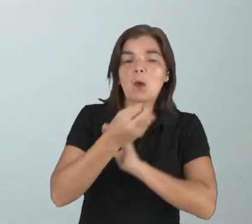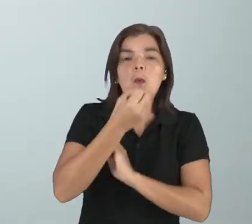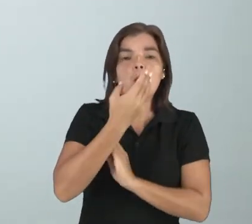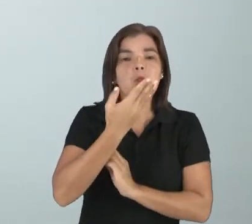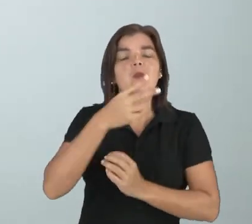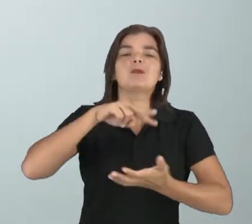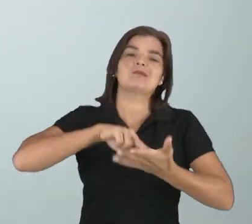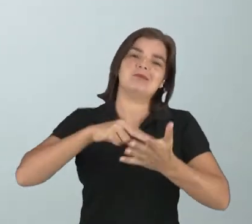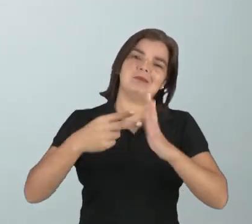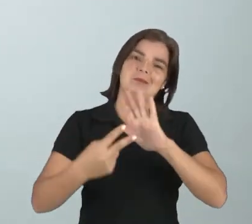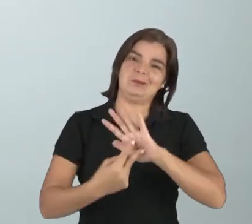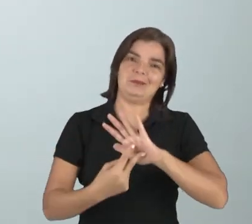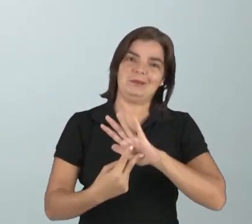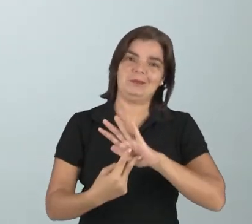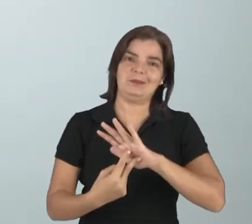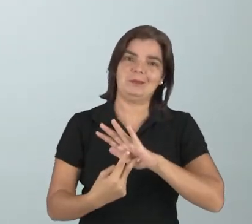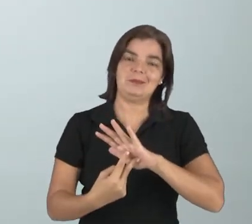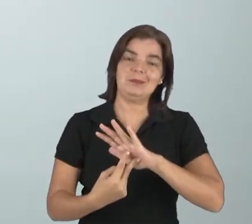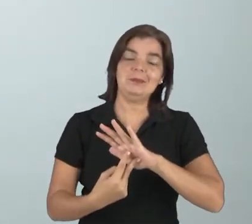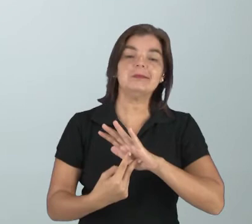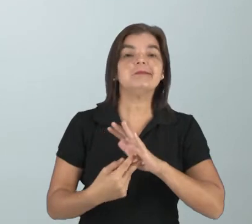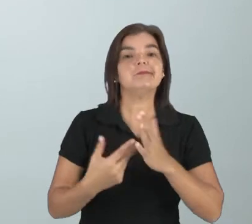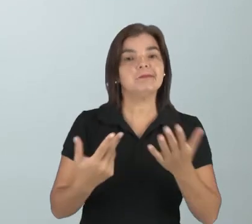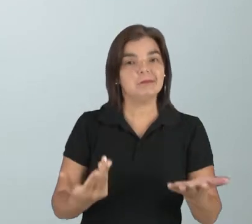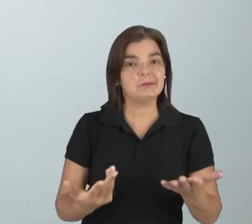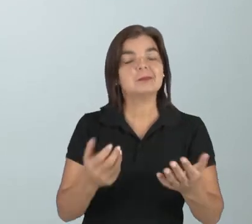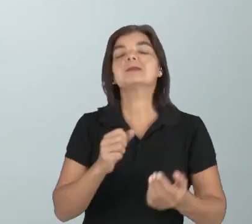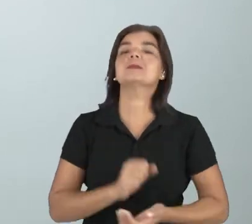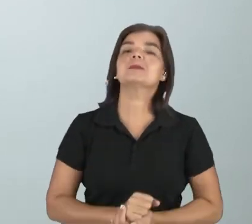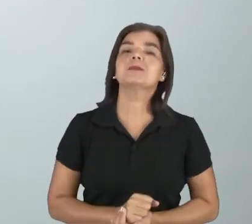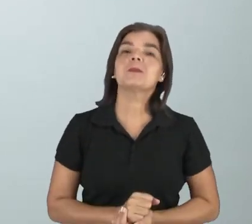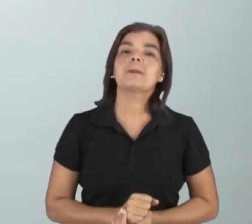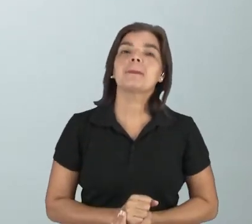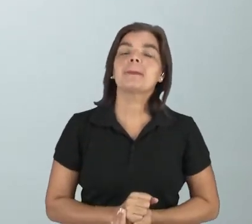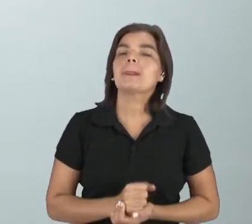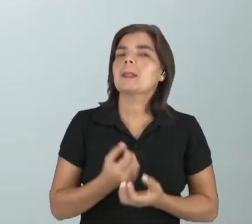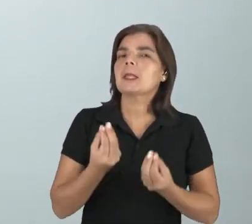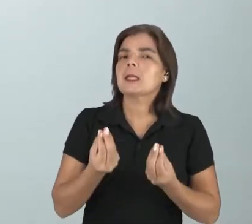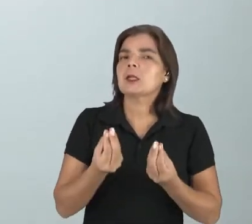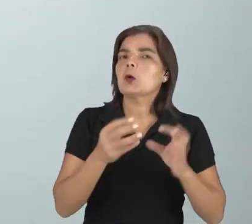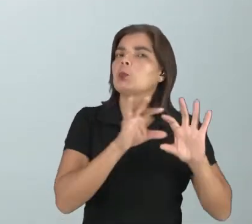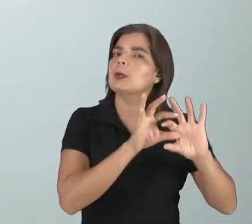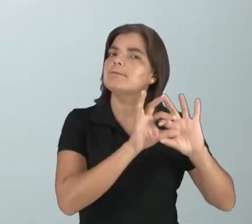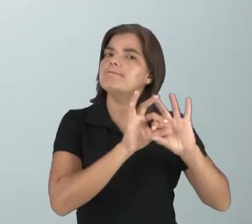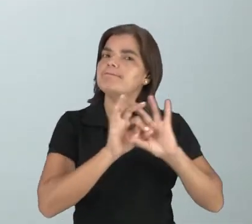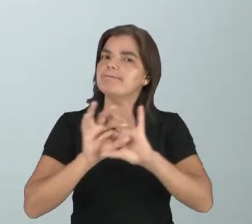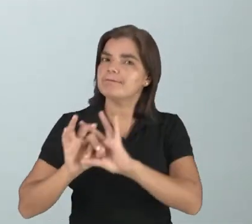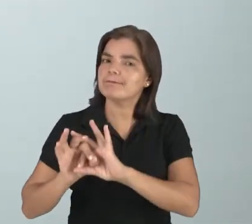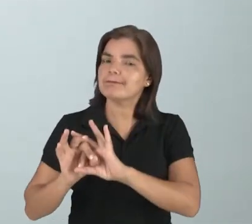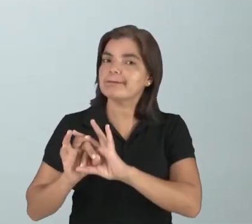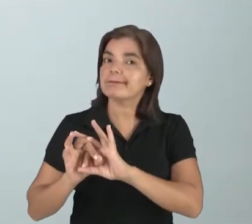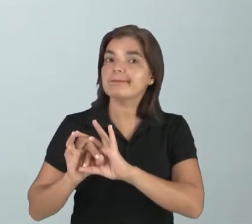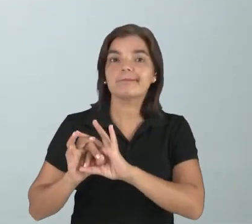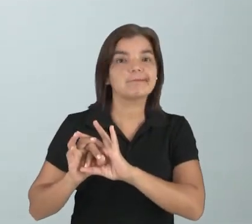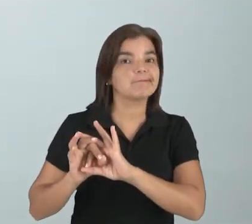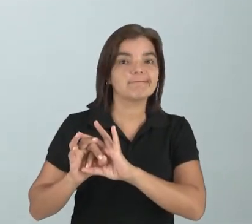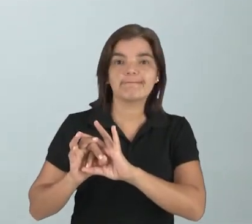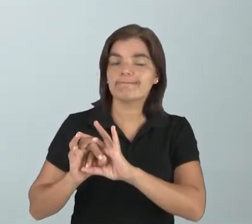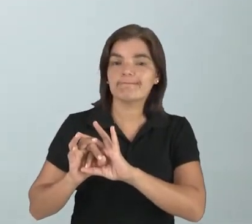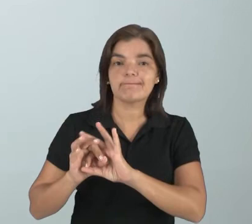bom entendimento para ele, vai dar a ele uma coerência. Isso é